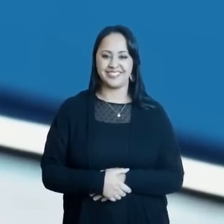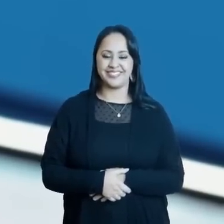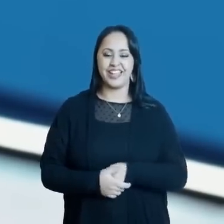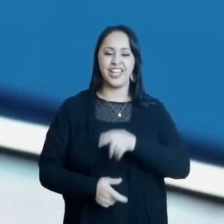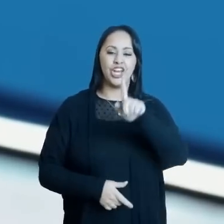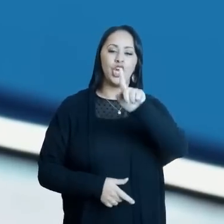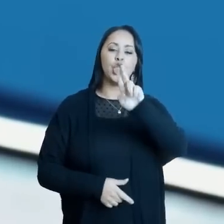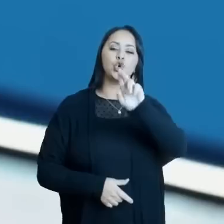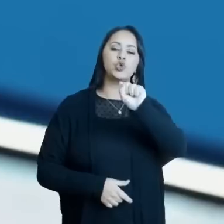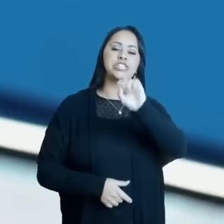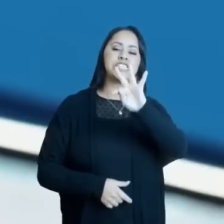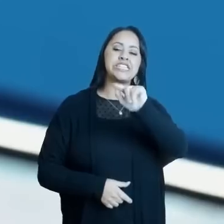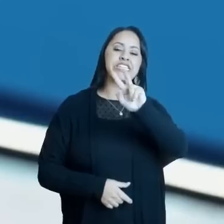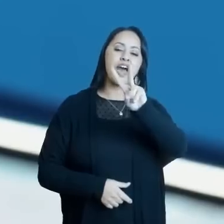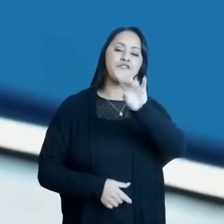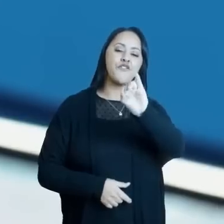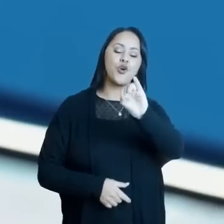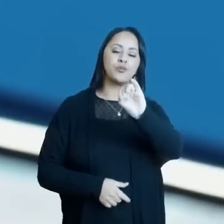Gustavo Lara.